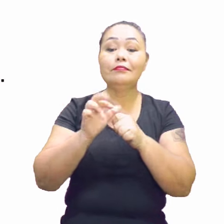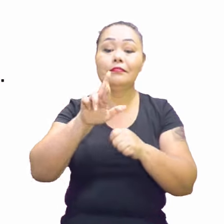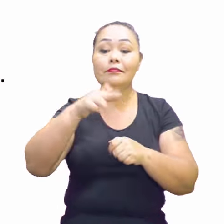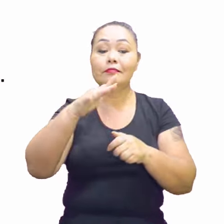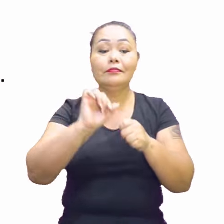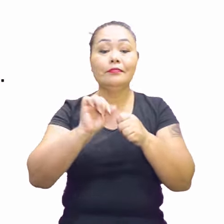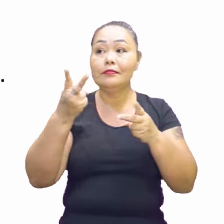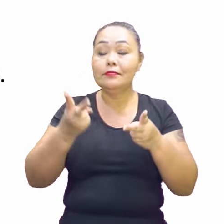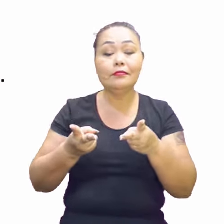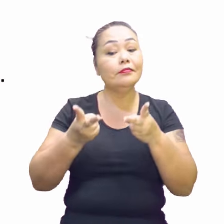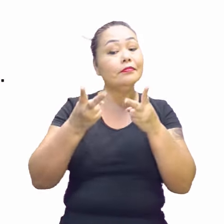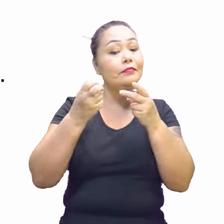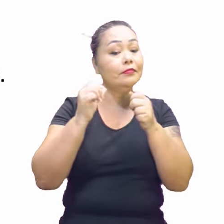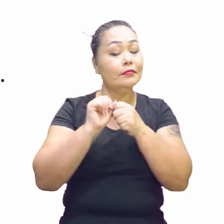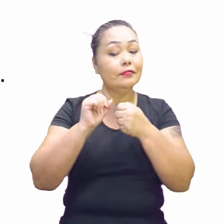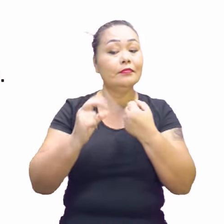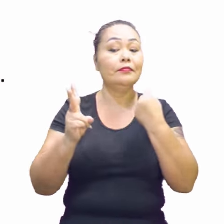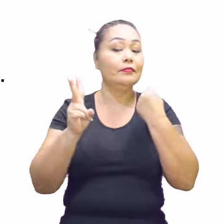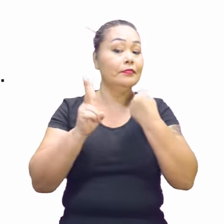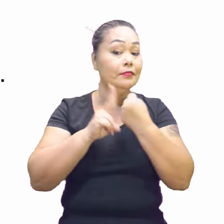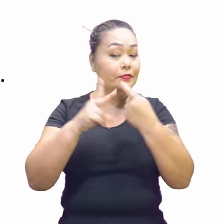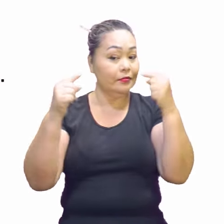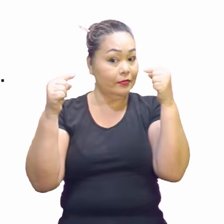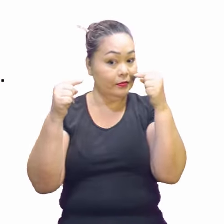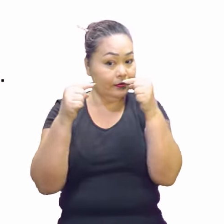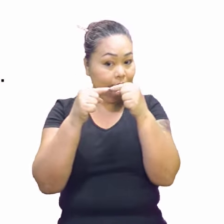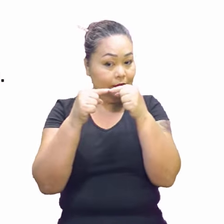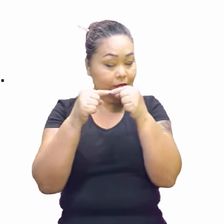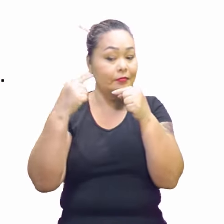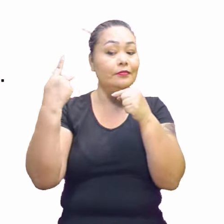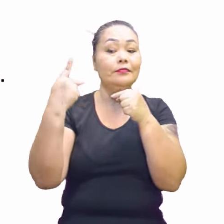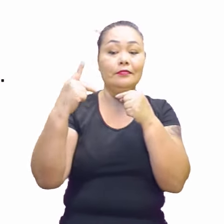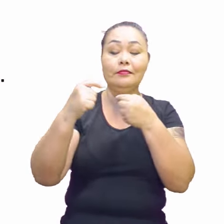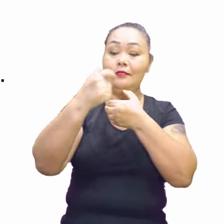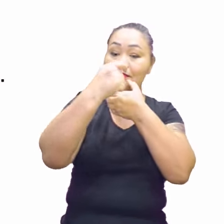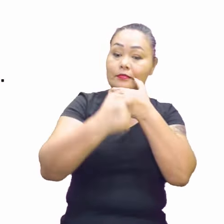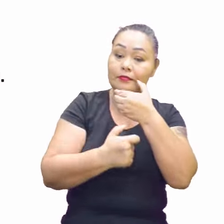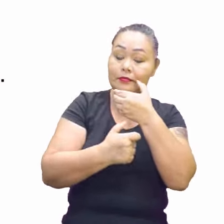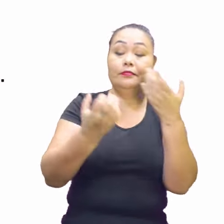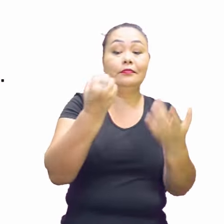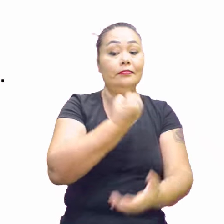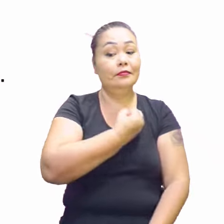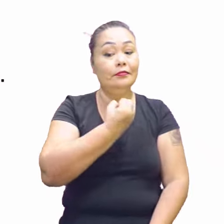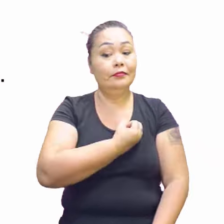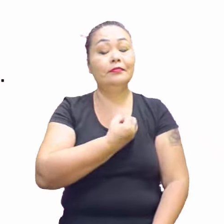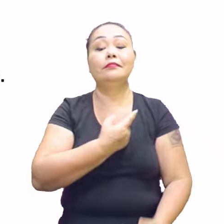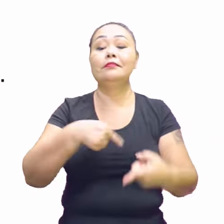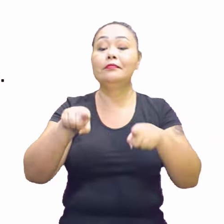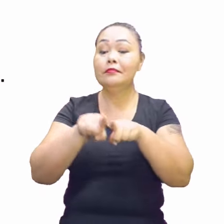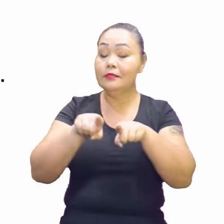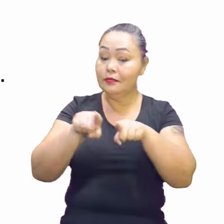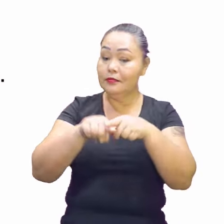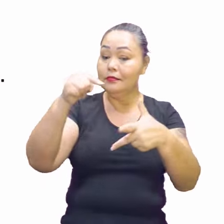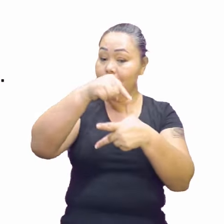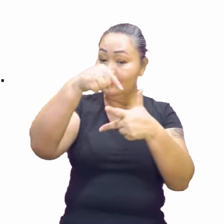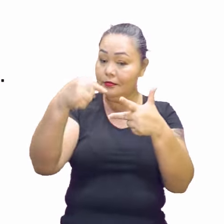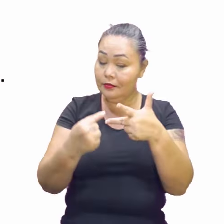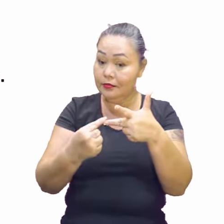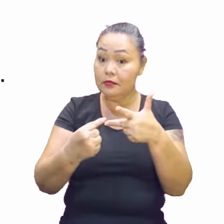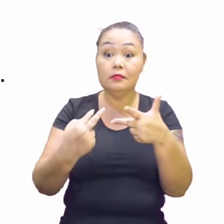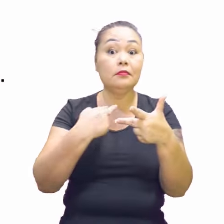Você percebe que o verbo está concordando com o seu sujeito em número e pessoa. Eu não